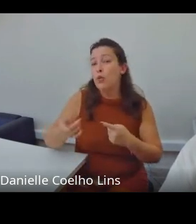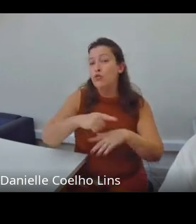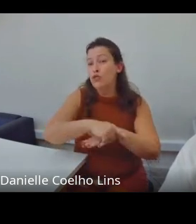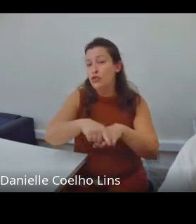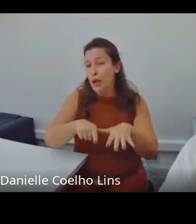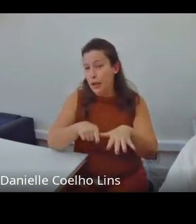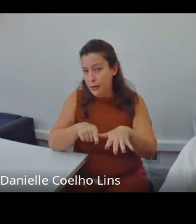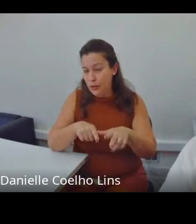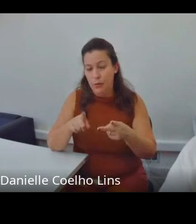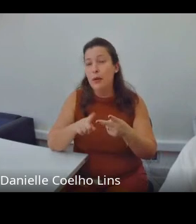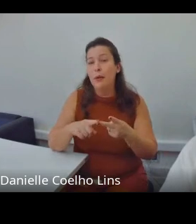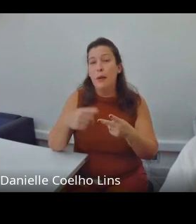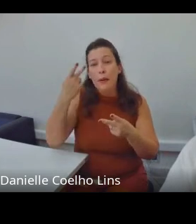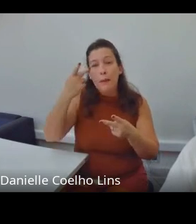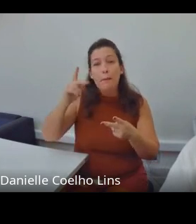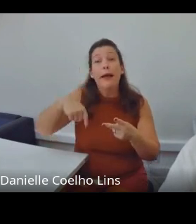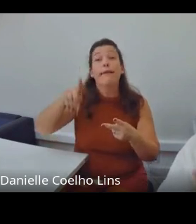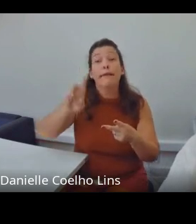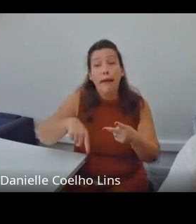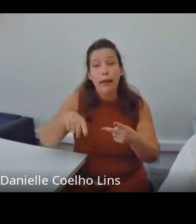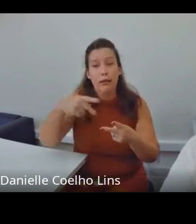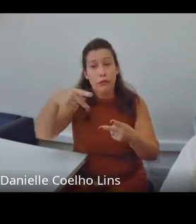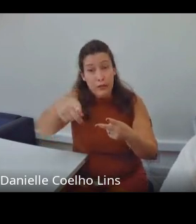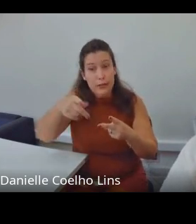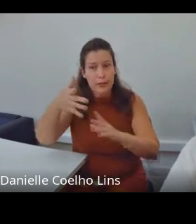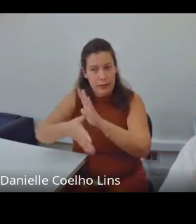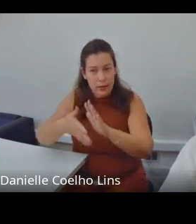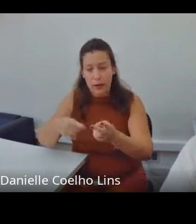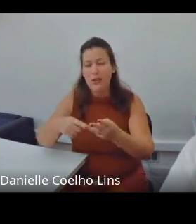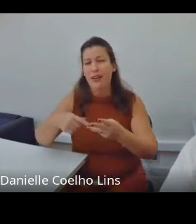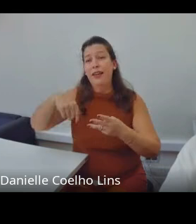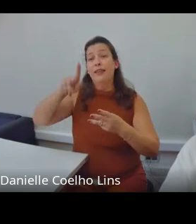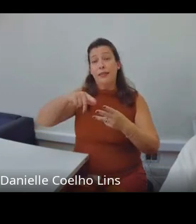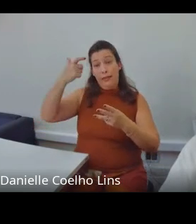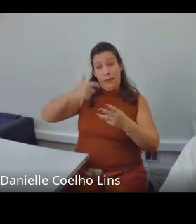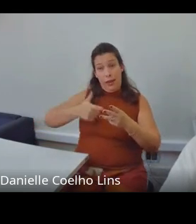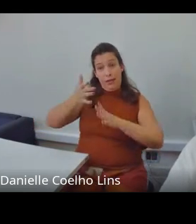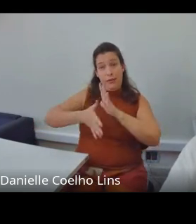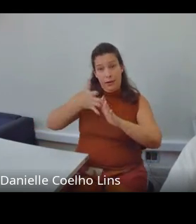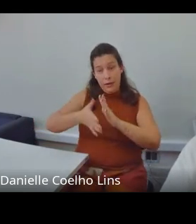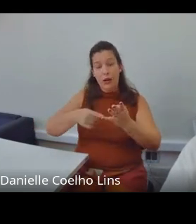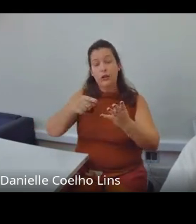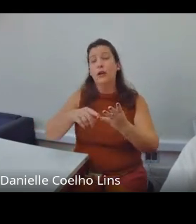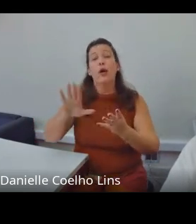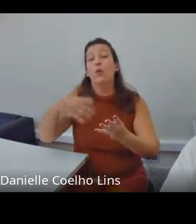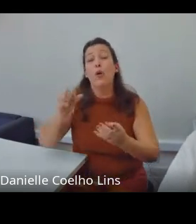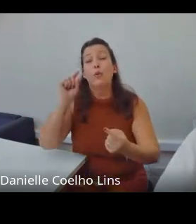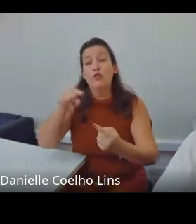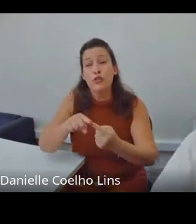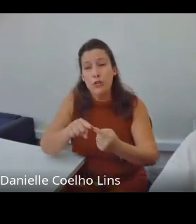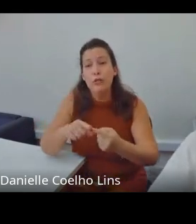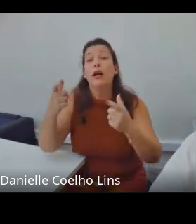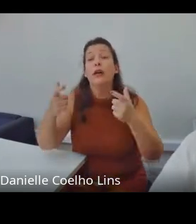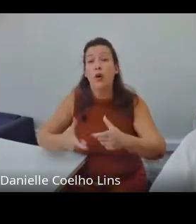comunicar, para quem você está sinalizando, quem está sinalizando, qual é o objetivo e onde isso vai aparecer. Então,